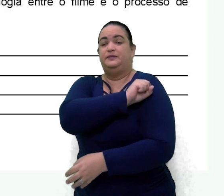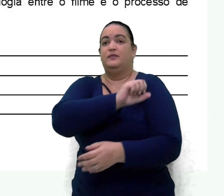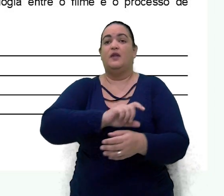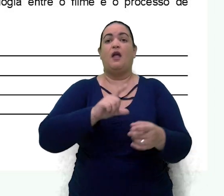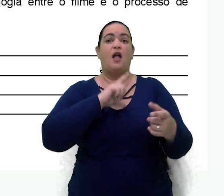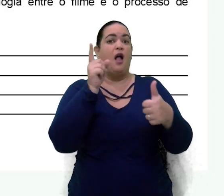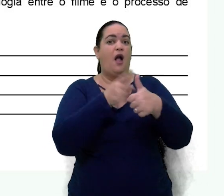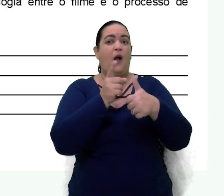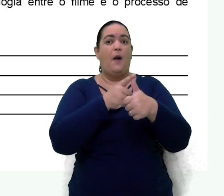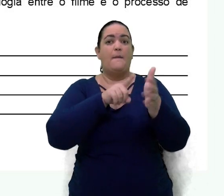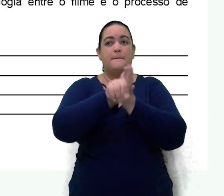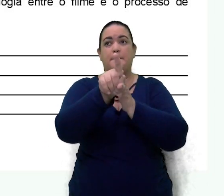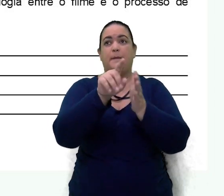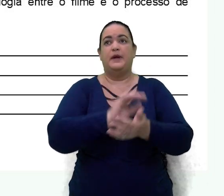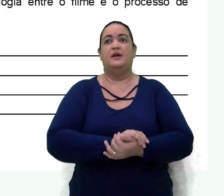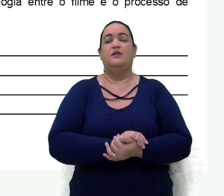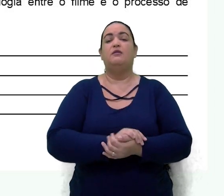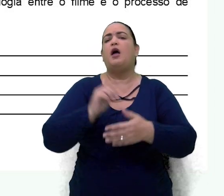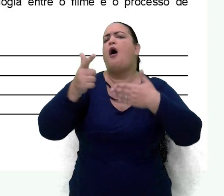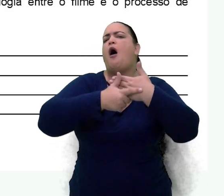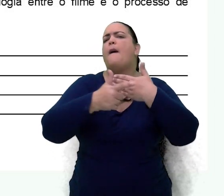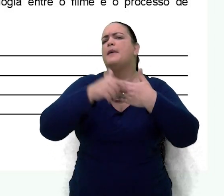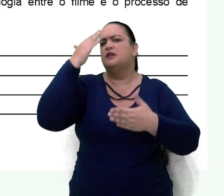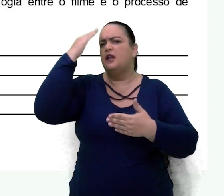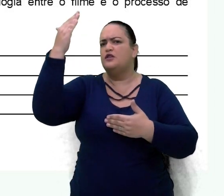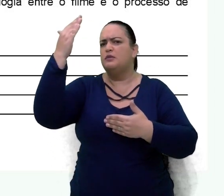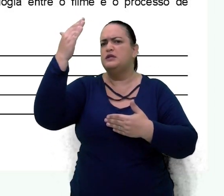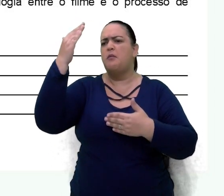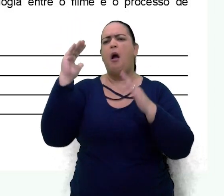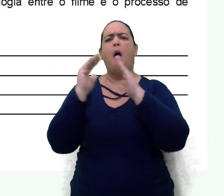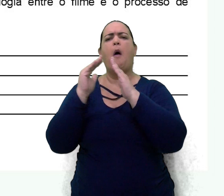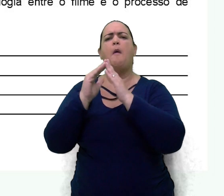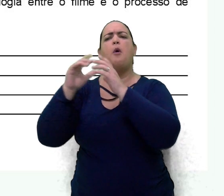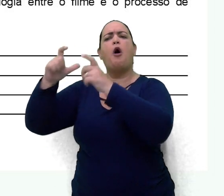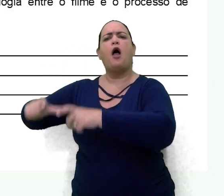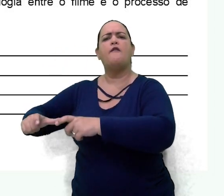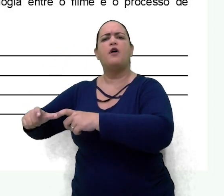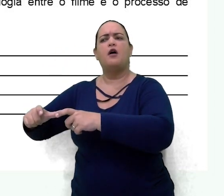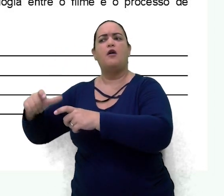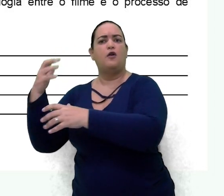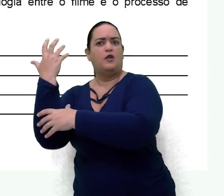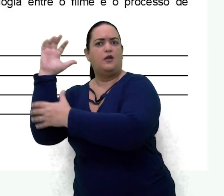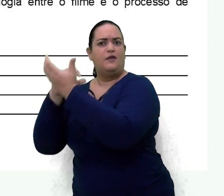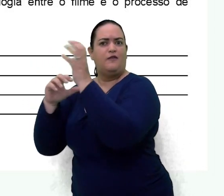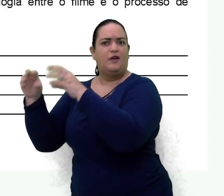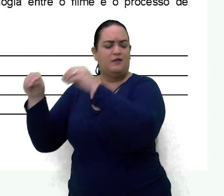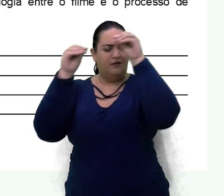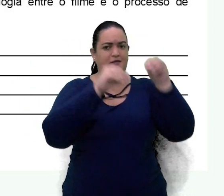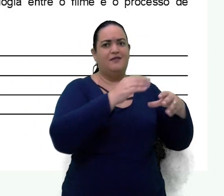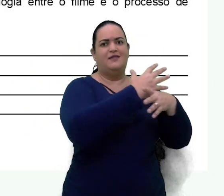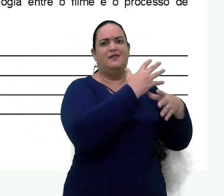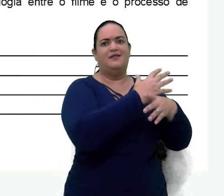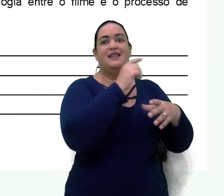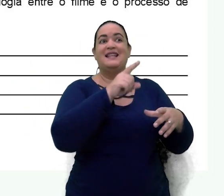questão. O personagem principal do filme migra da floresta onde vivia para a cidade, resolvendo viver